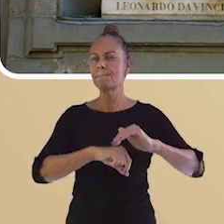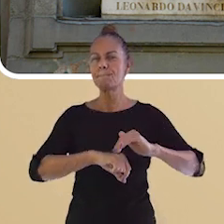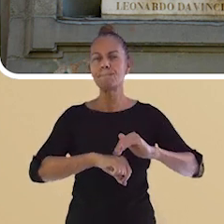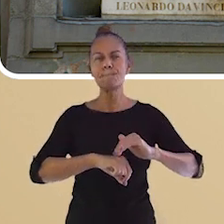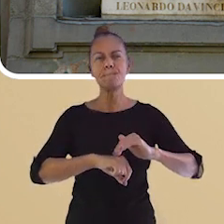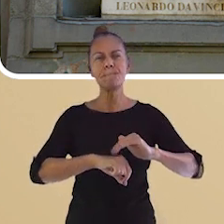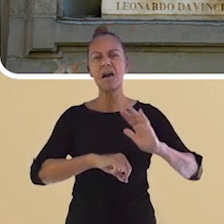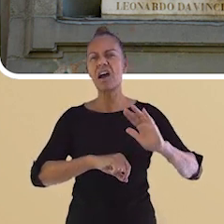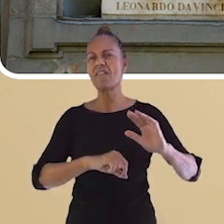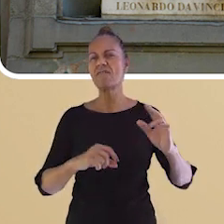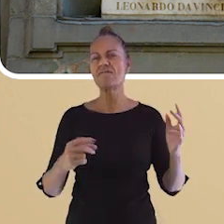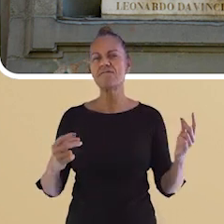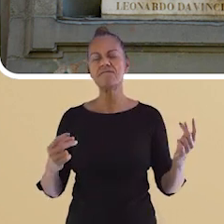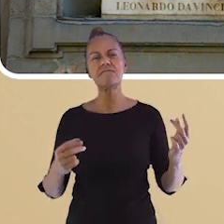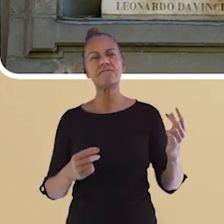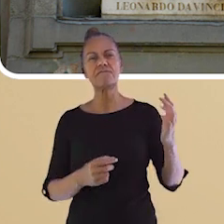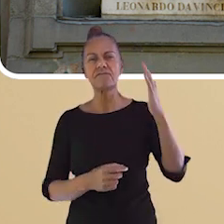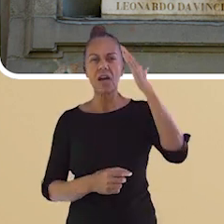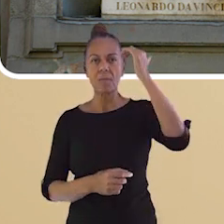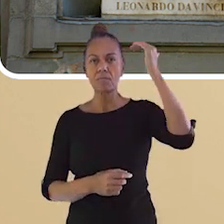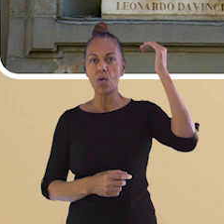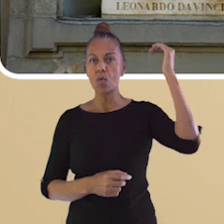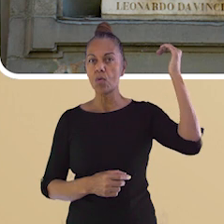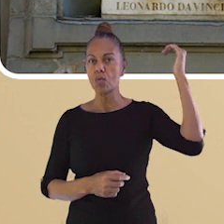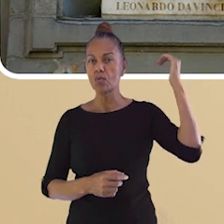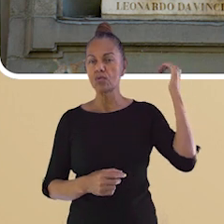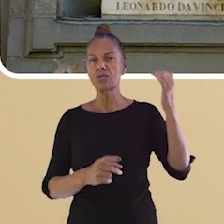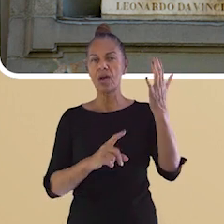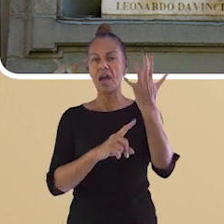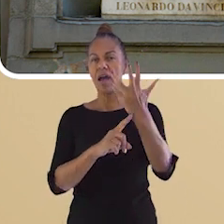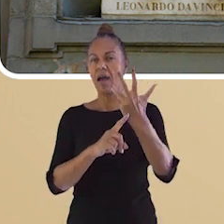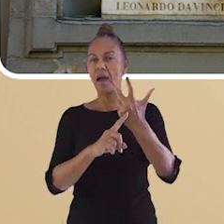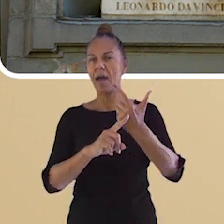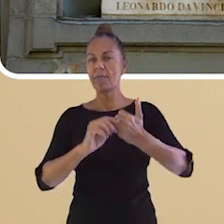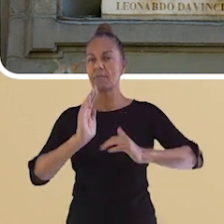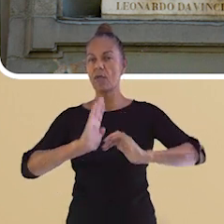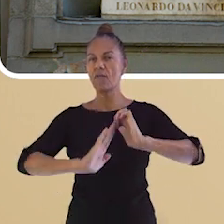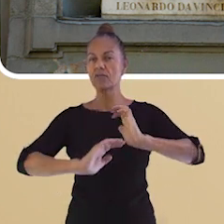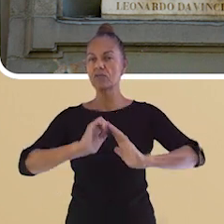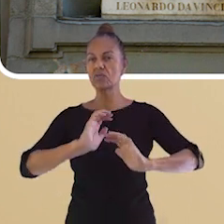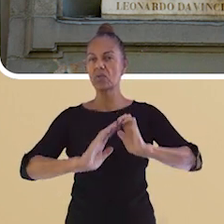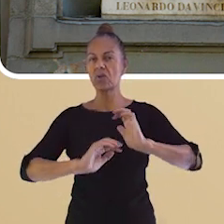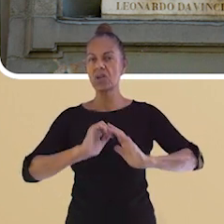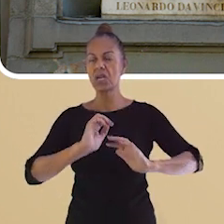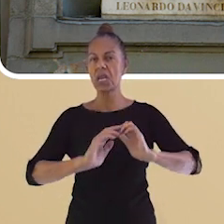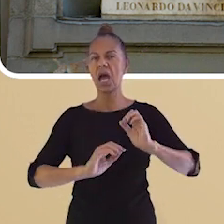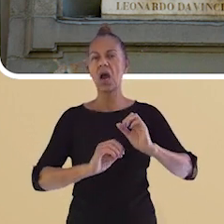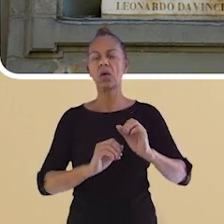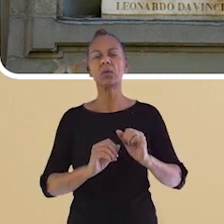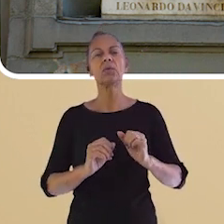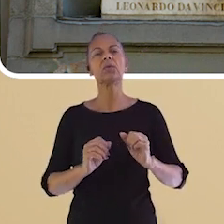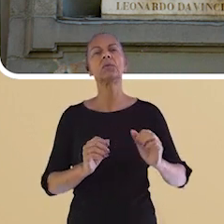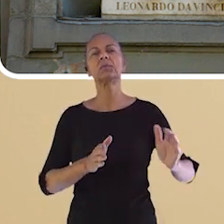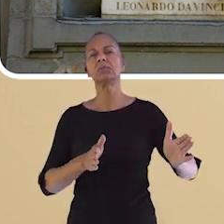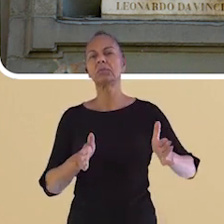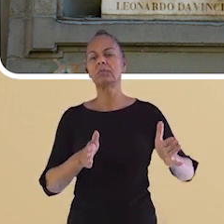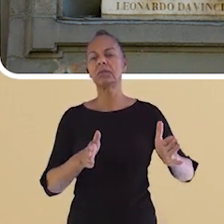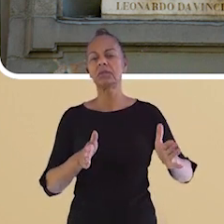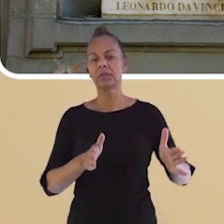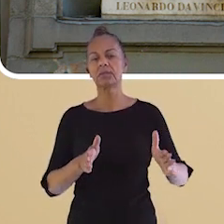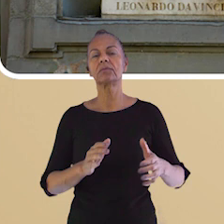considerado um dos maiores e mais completos artistas de todos os tempos. Ele nasceu em 15 de abril